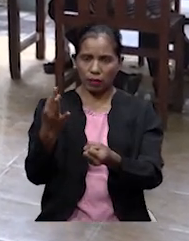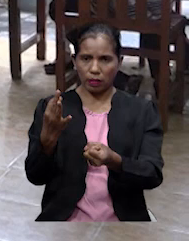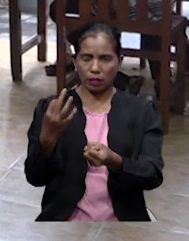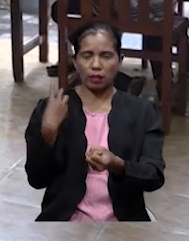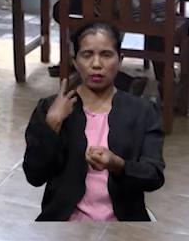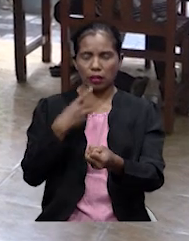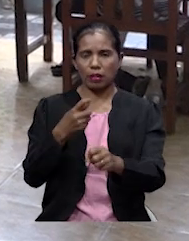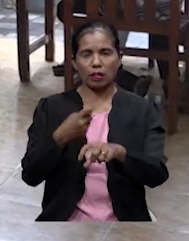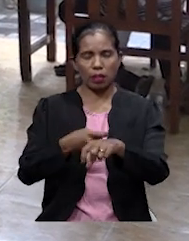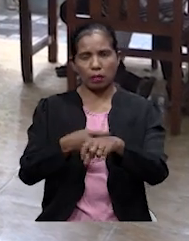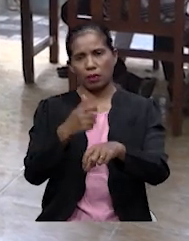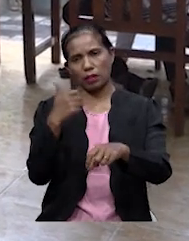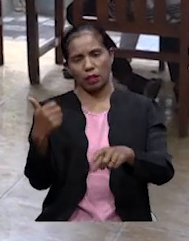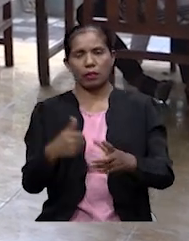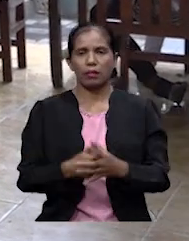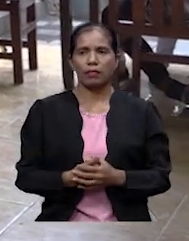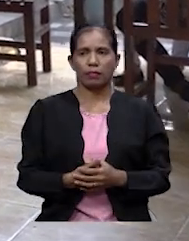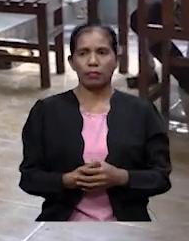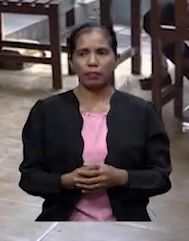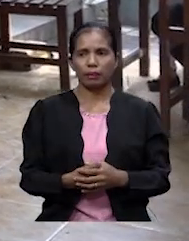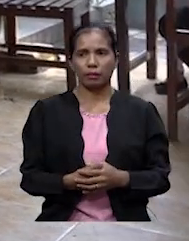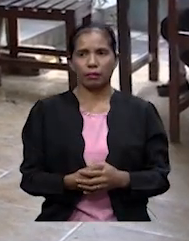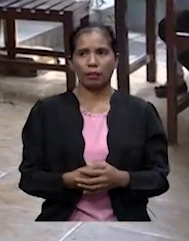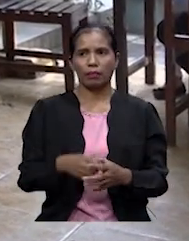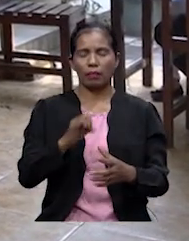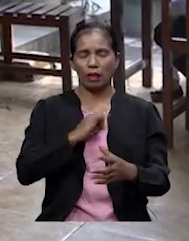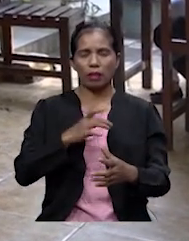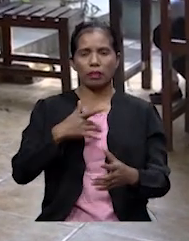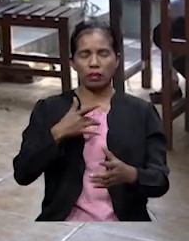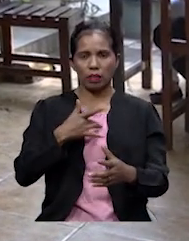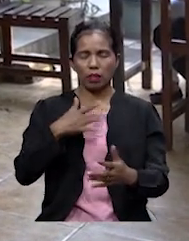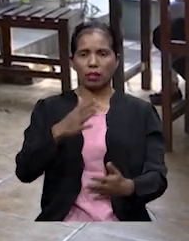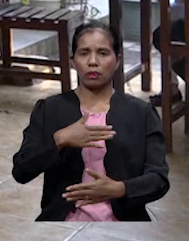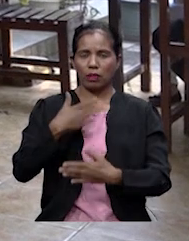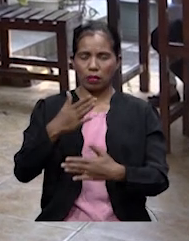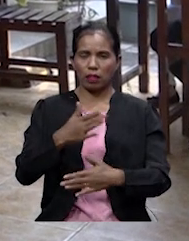situação selo que Nelara está, ao apreciar teves,